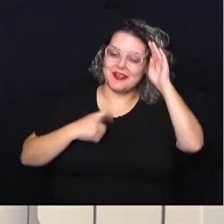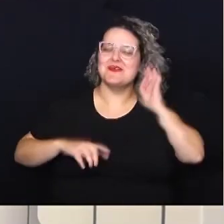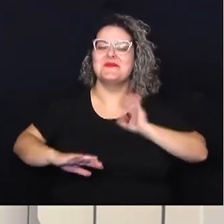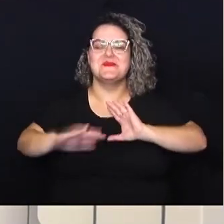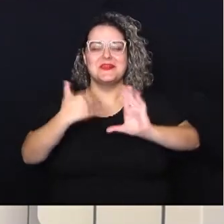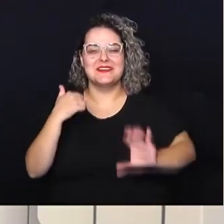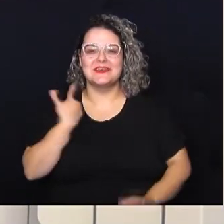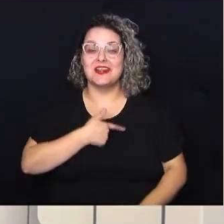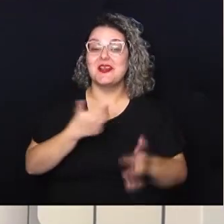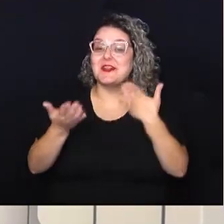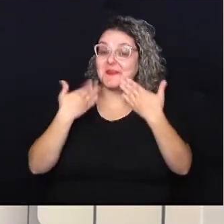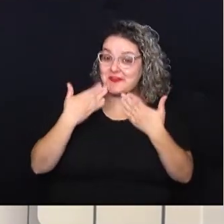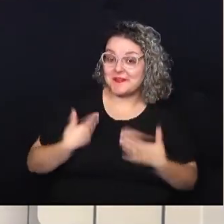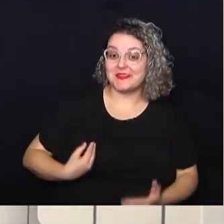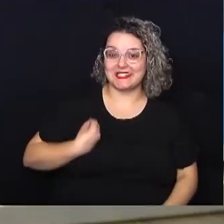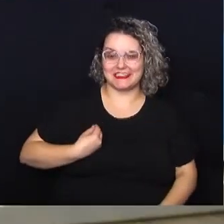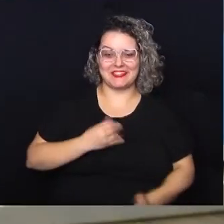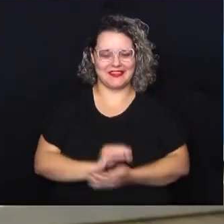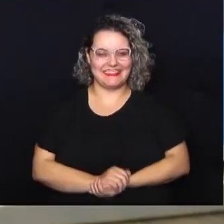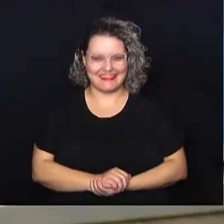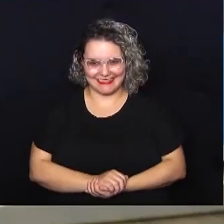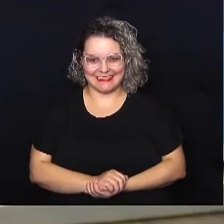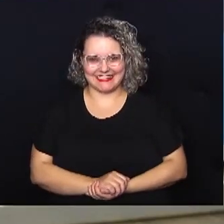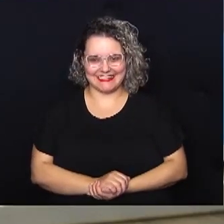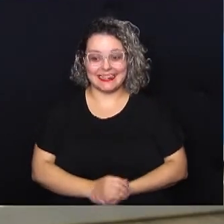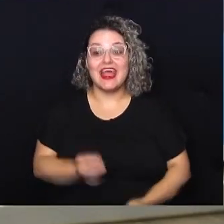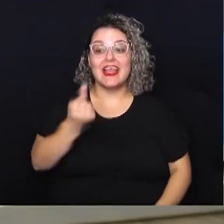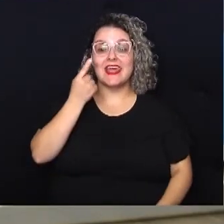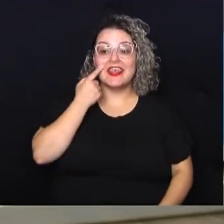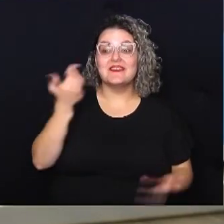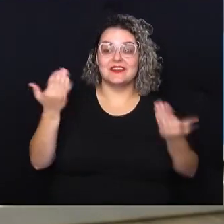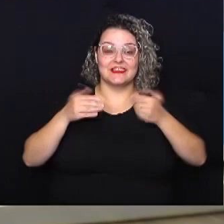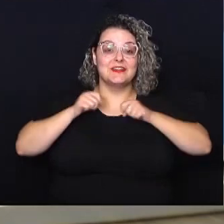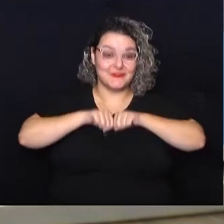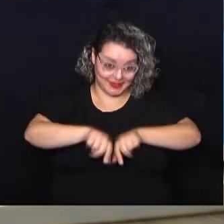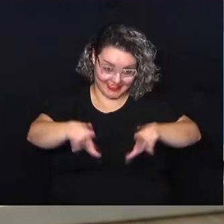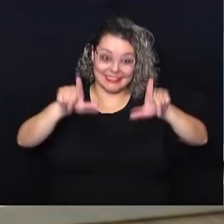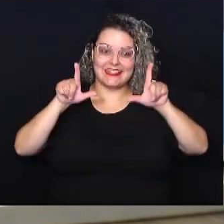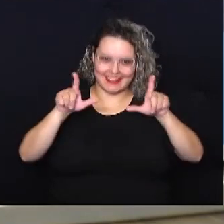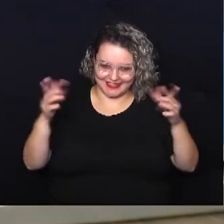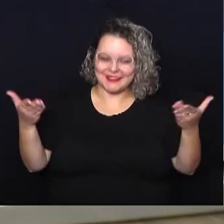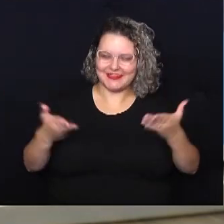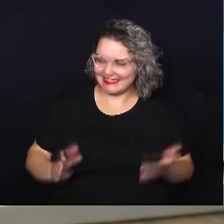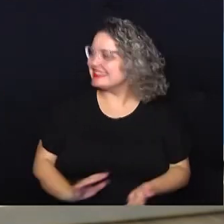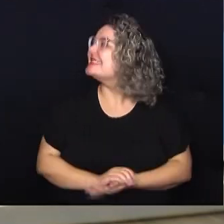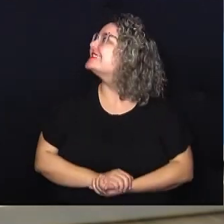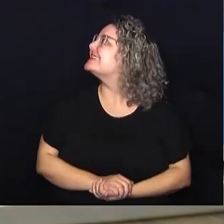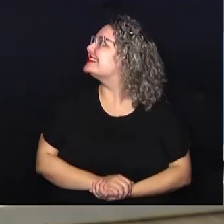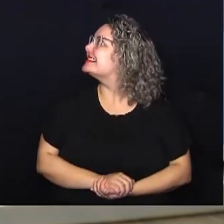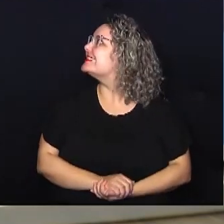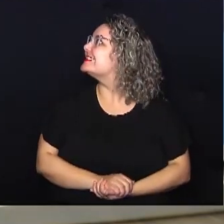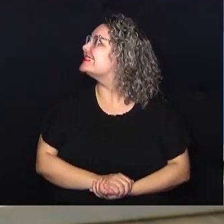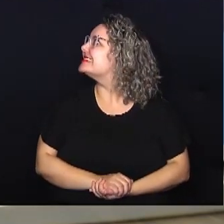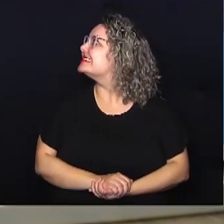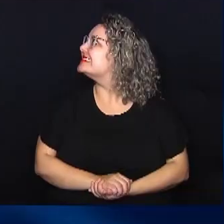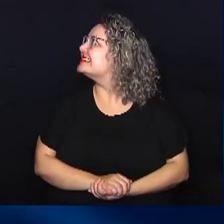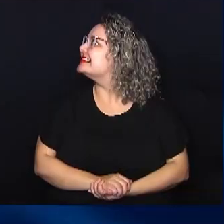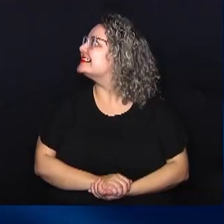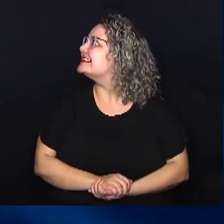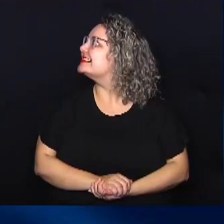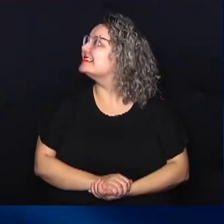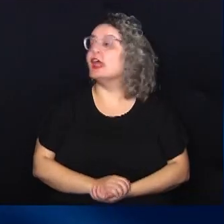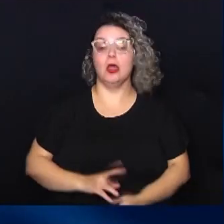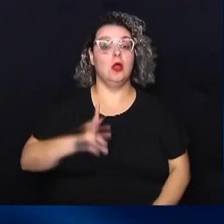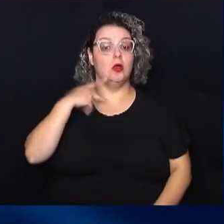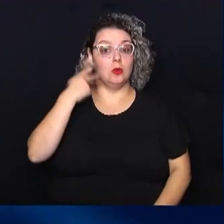gente conversa ao vivo. Confira a partir de agora os destaques de hoje. Vereador